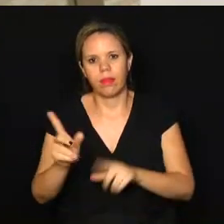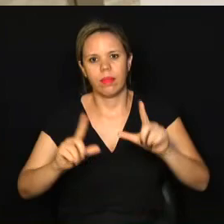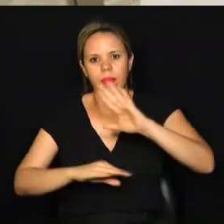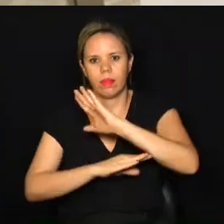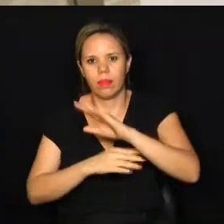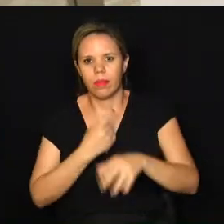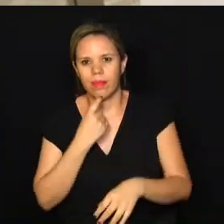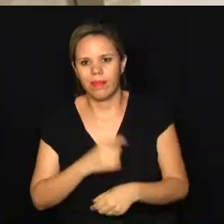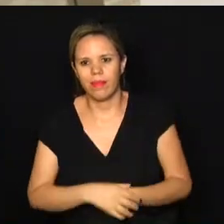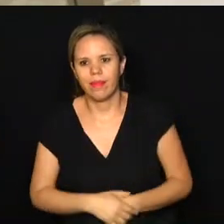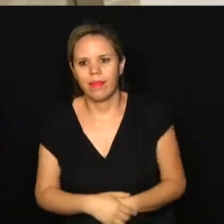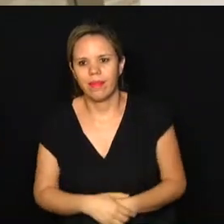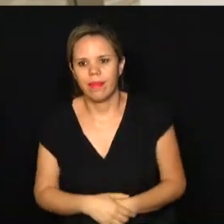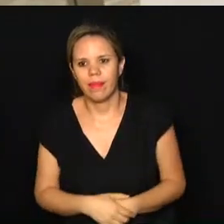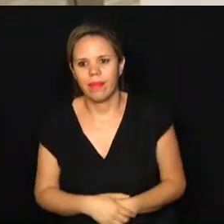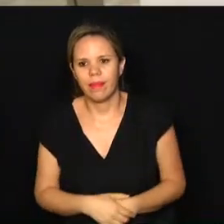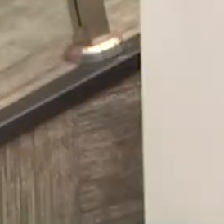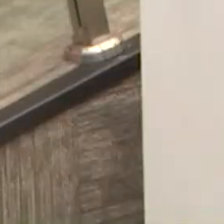Câmara Campinas.